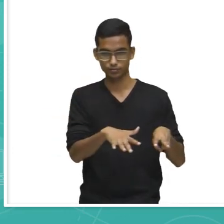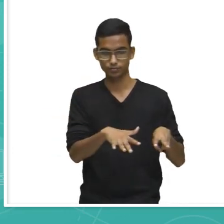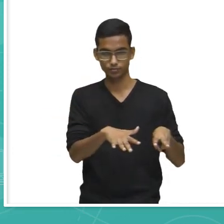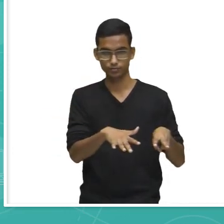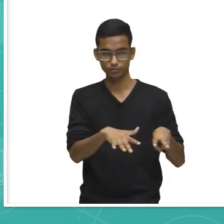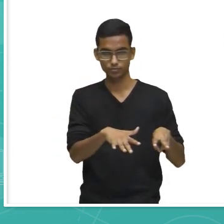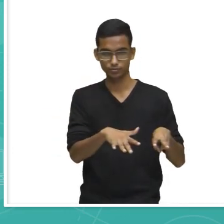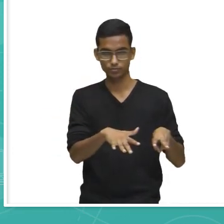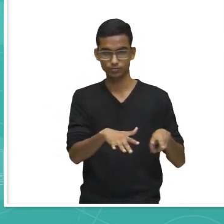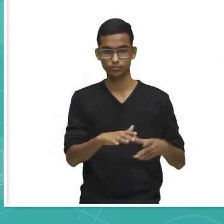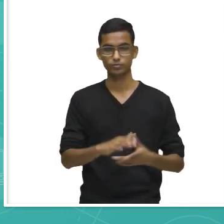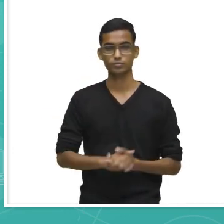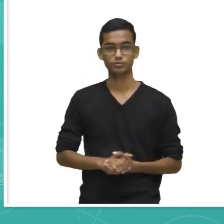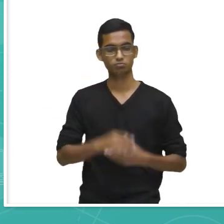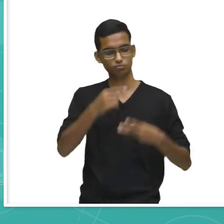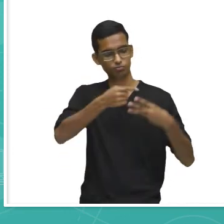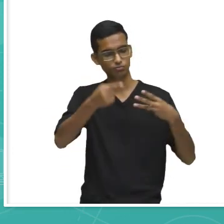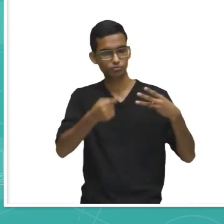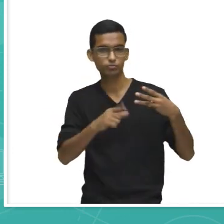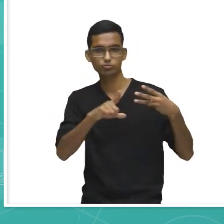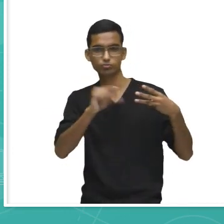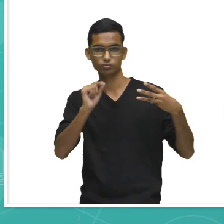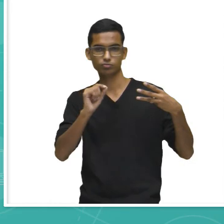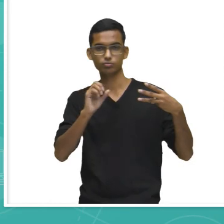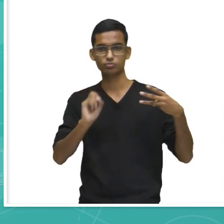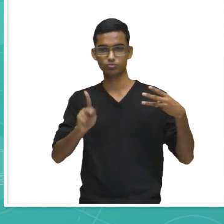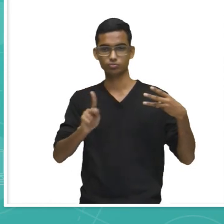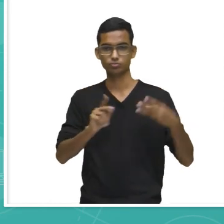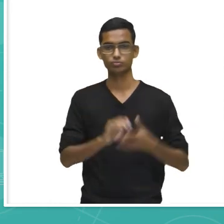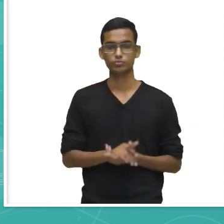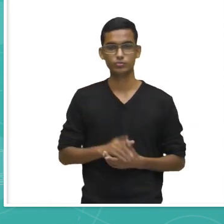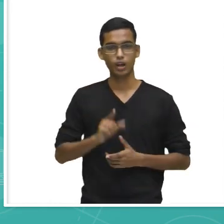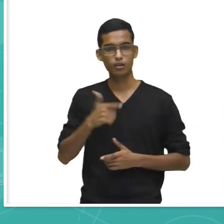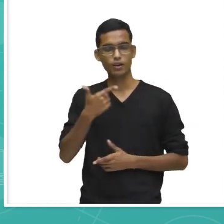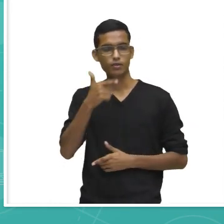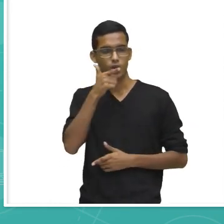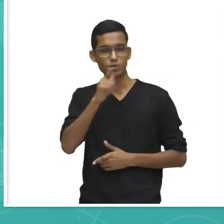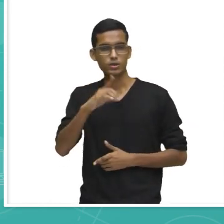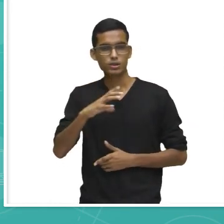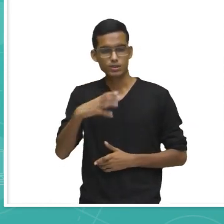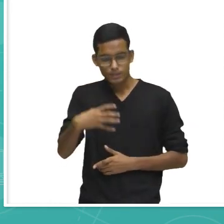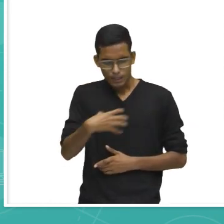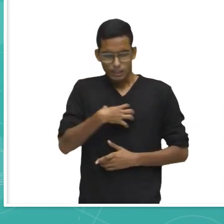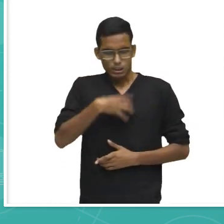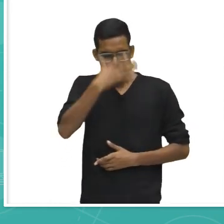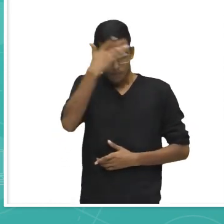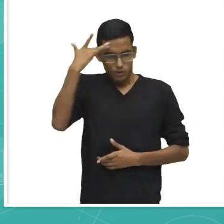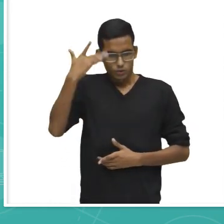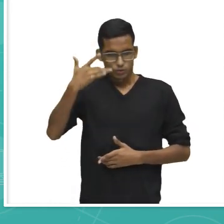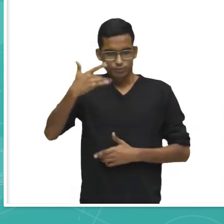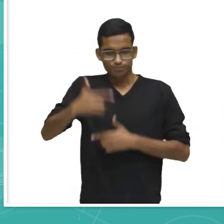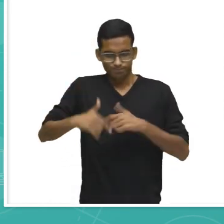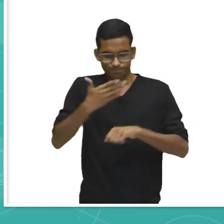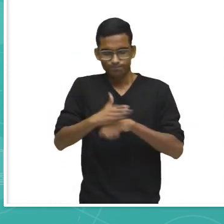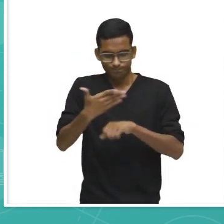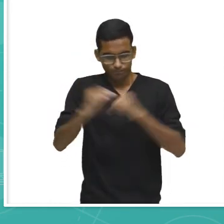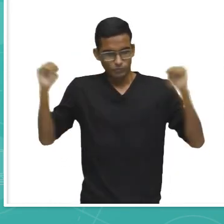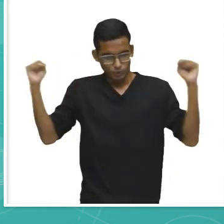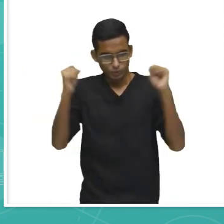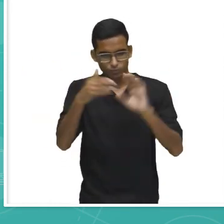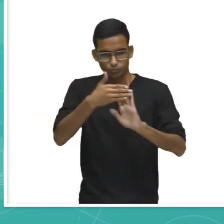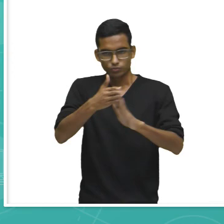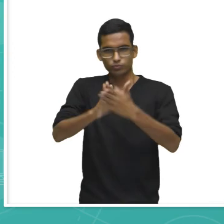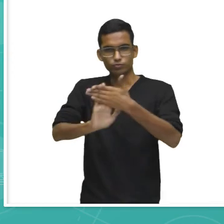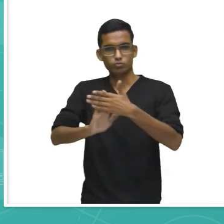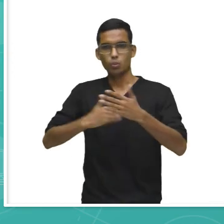apresentei a vocês. Então, só assim ele vai poder surtir efeito no corpo desse profissional. E lembrem-se, qualquer profissional pode